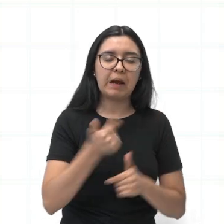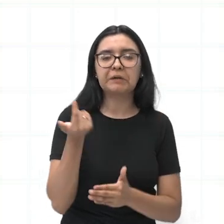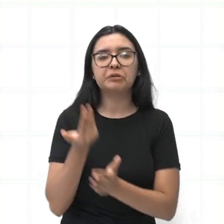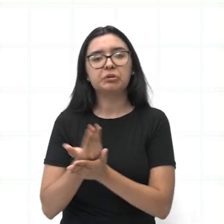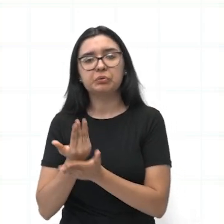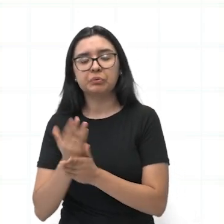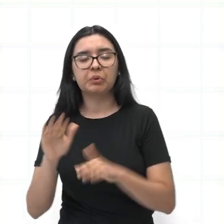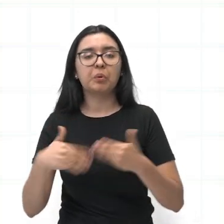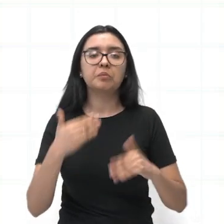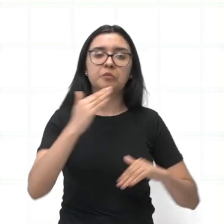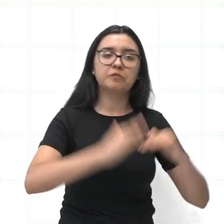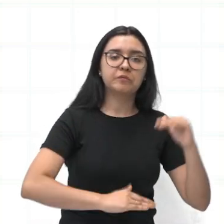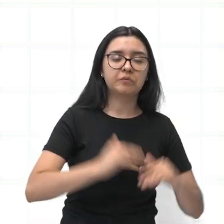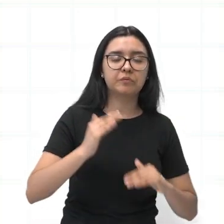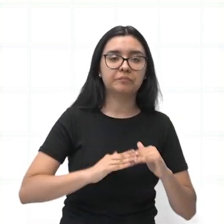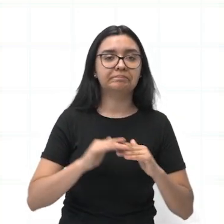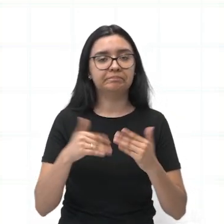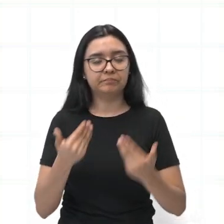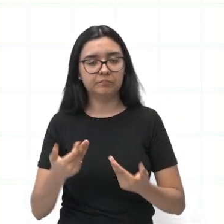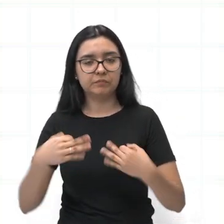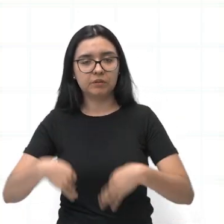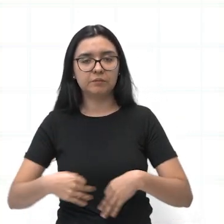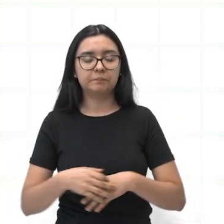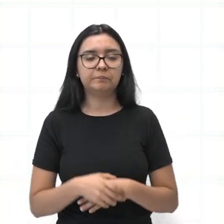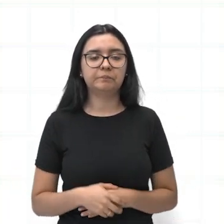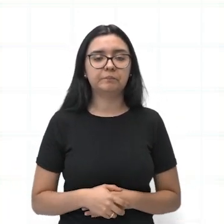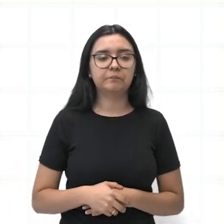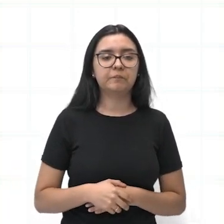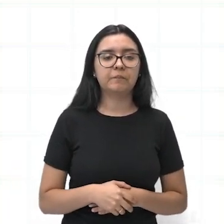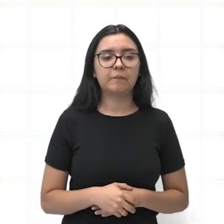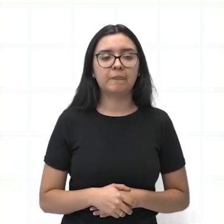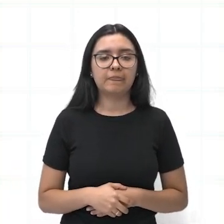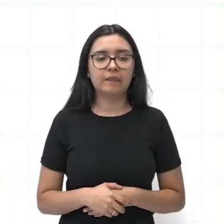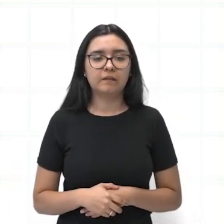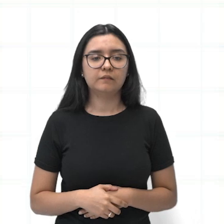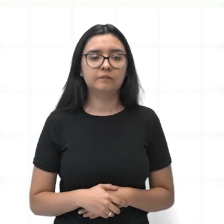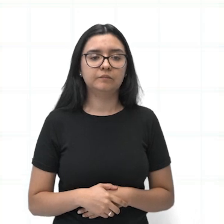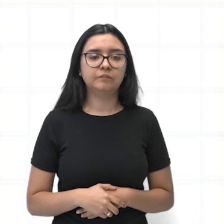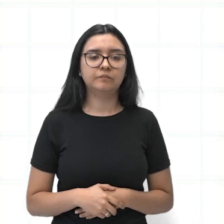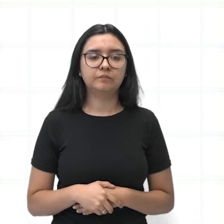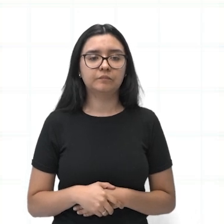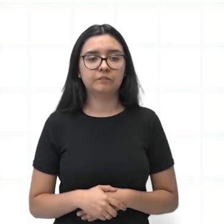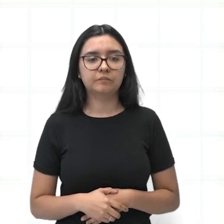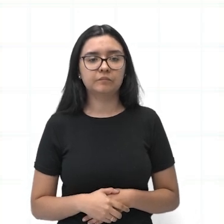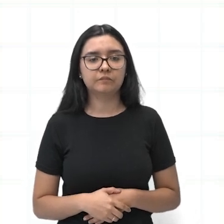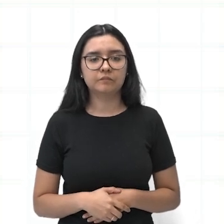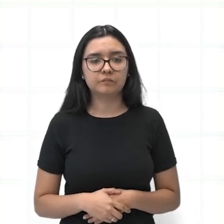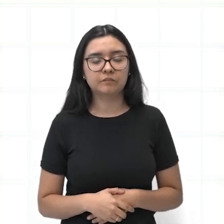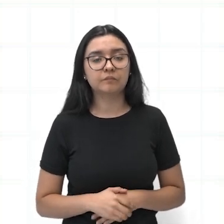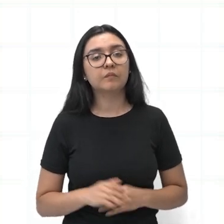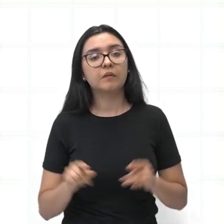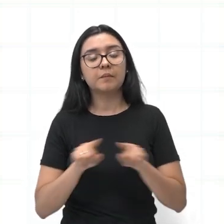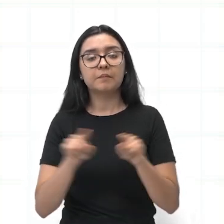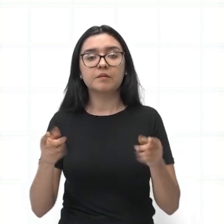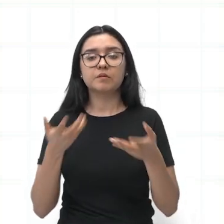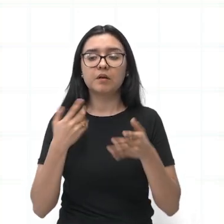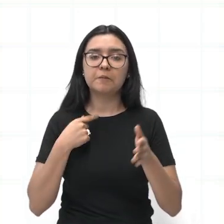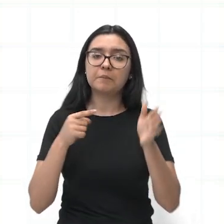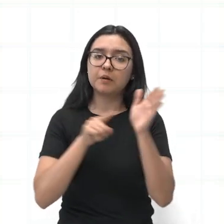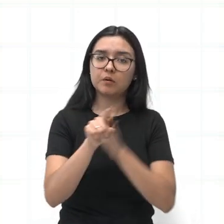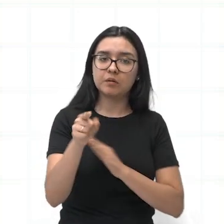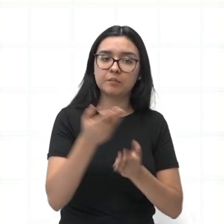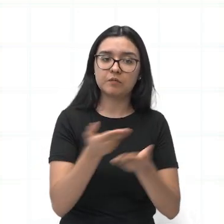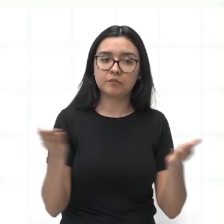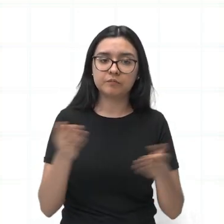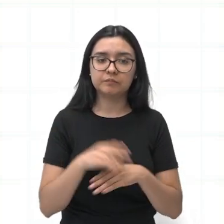a sua profissão, qual a sua ocupação, ok? What I should do, what I should do. Mas eu quero perguntar diretamente para você,